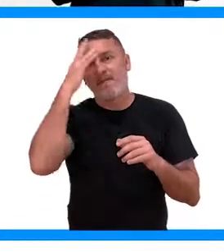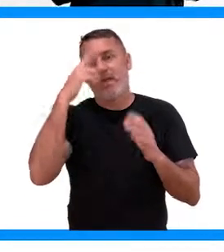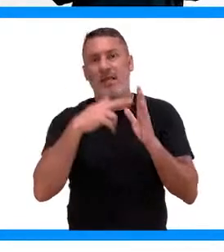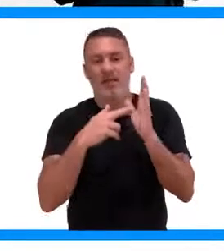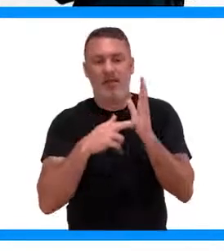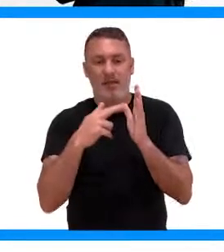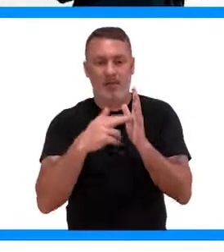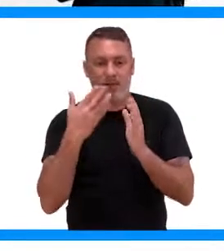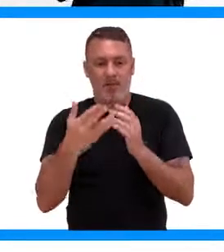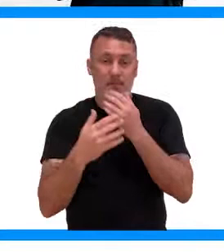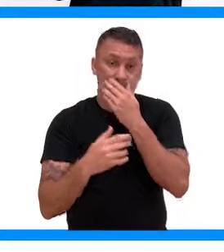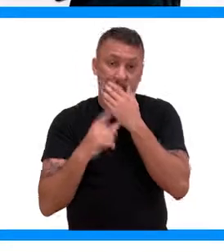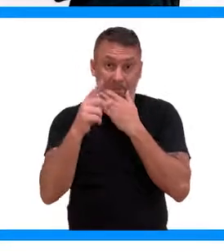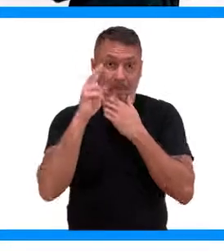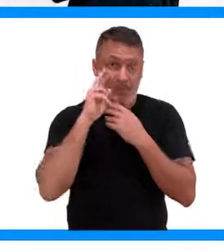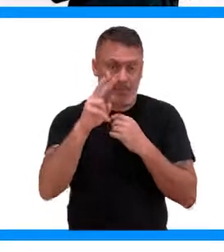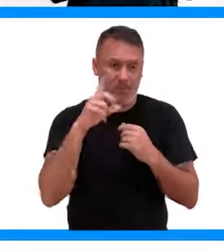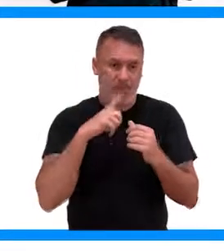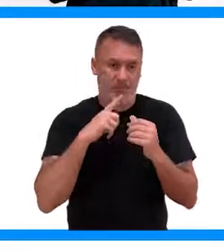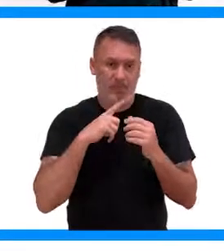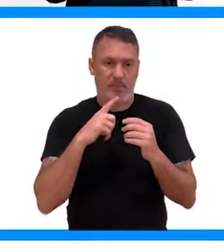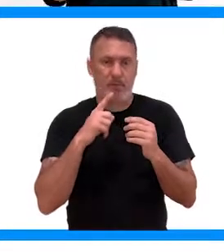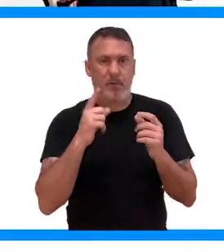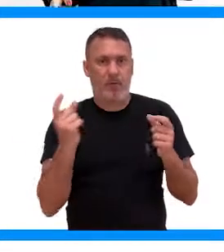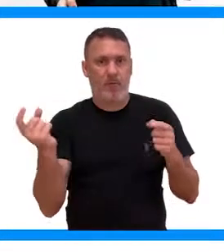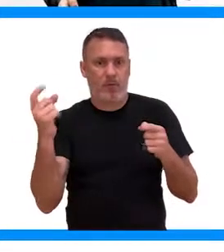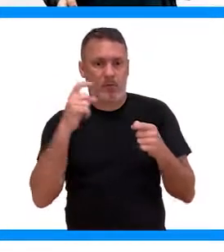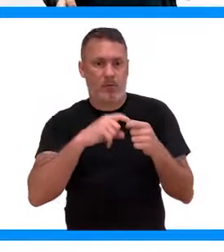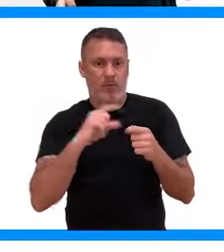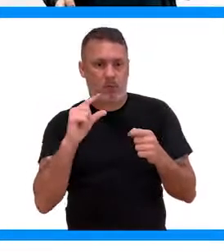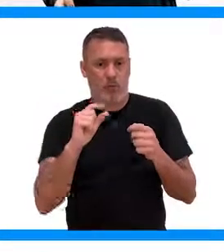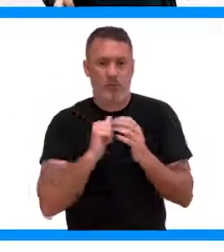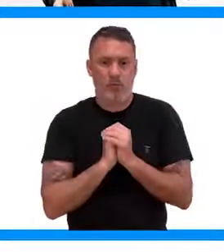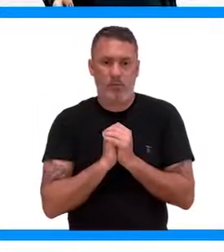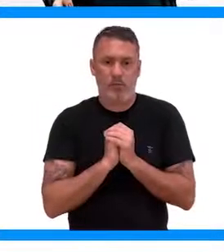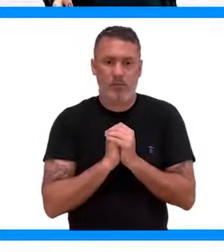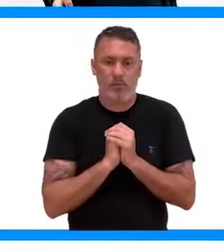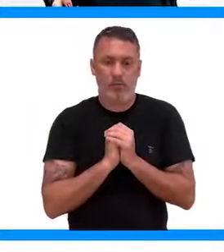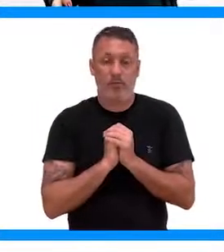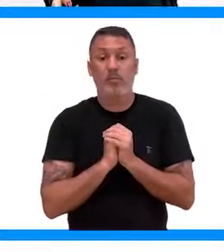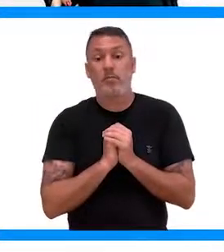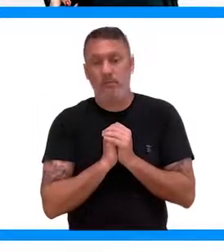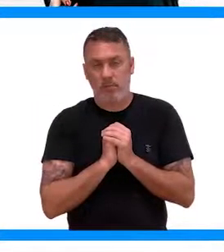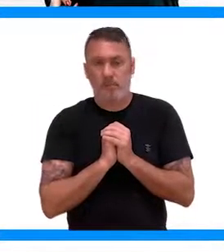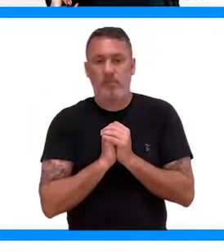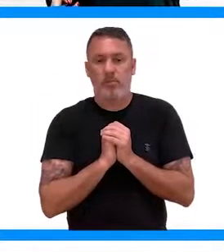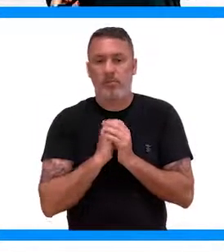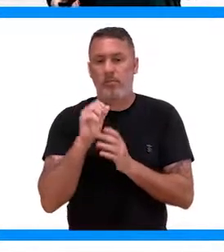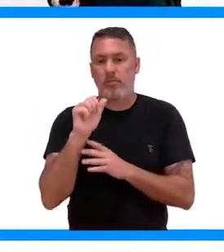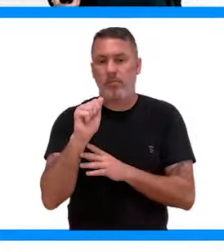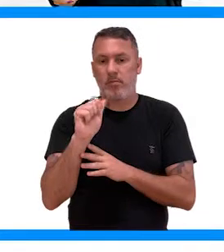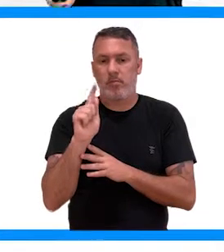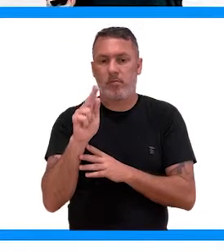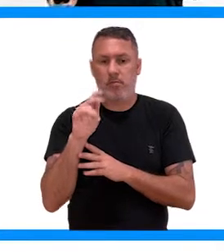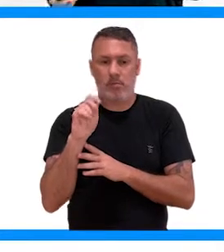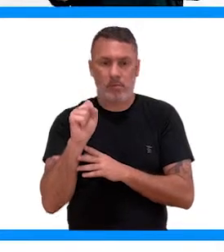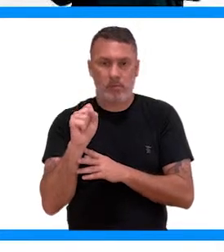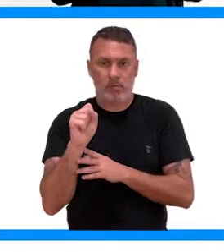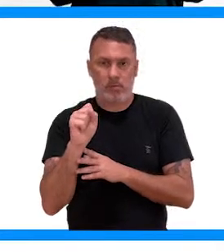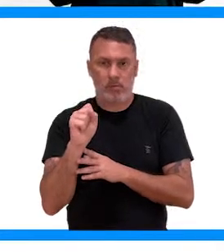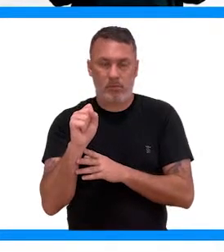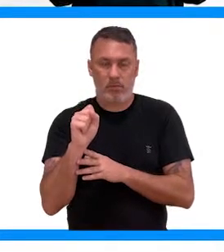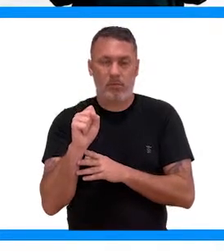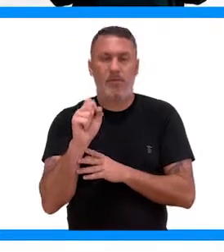fácil essa regra. Se vocês observarem, deixa eu voltar aqui um pouquinho para vocês verem. A